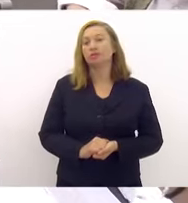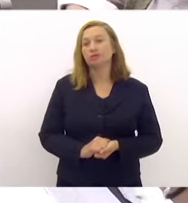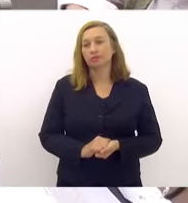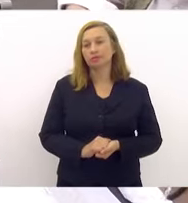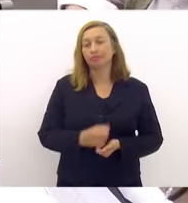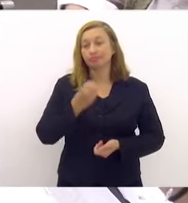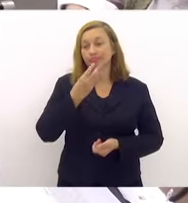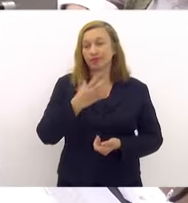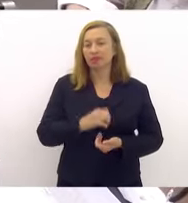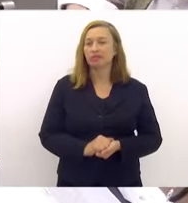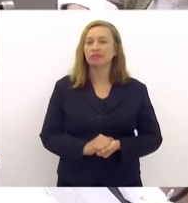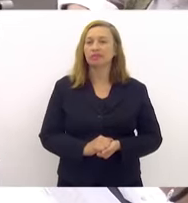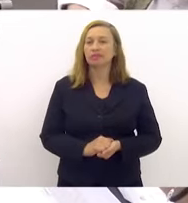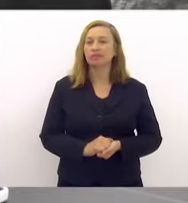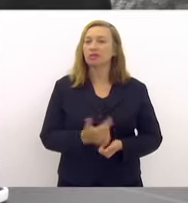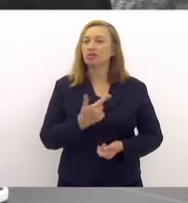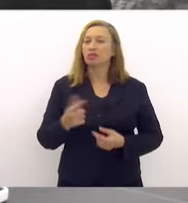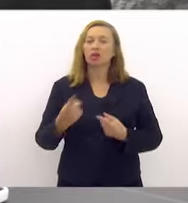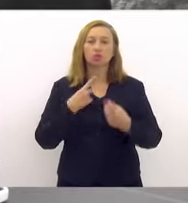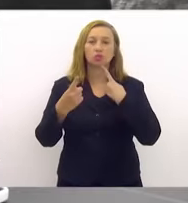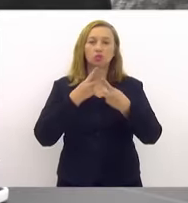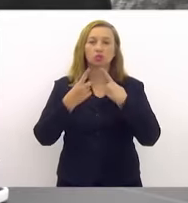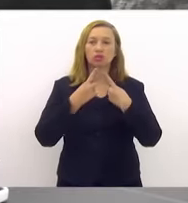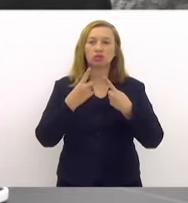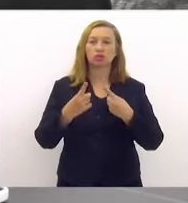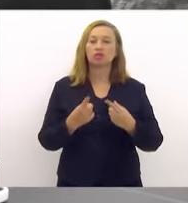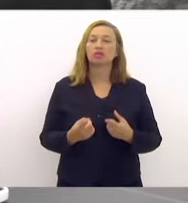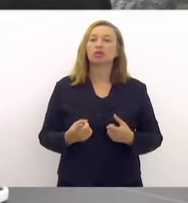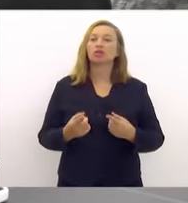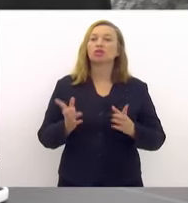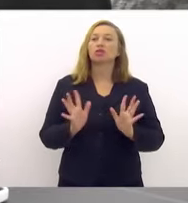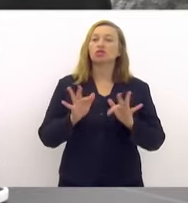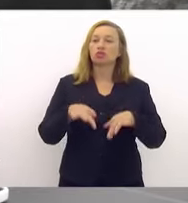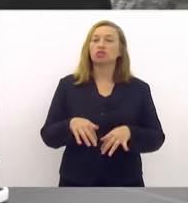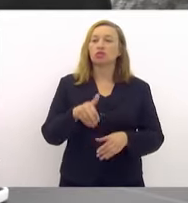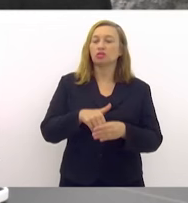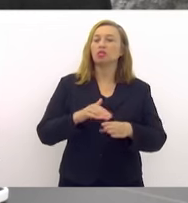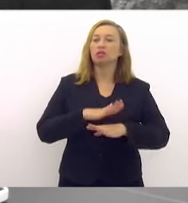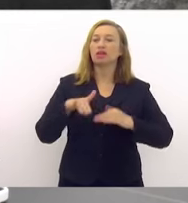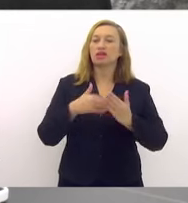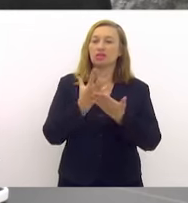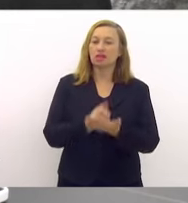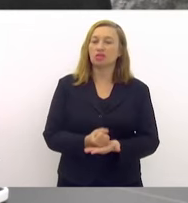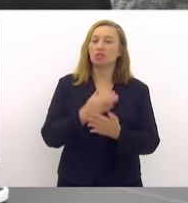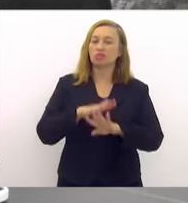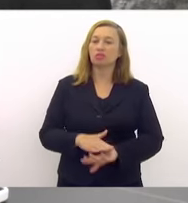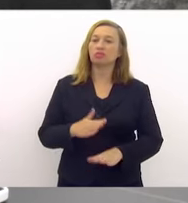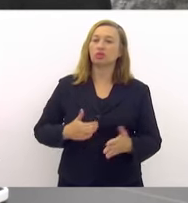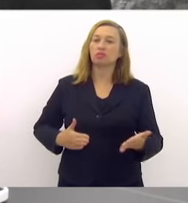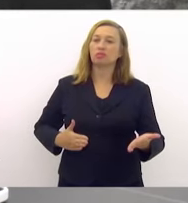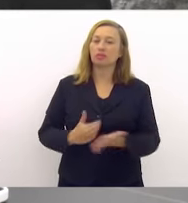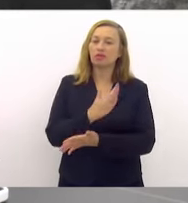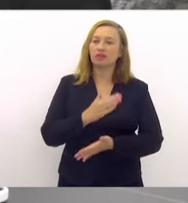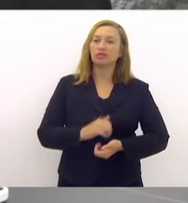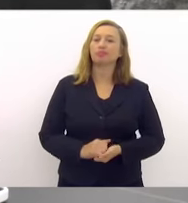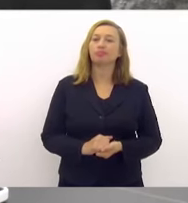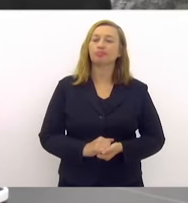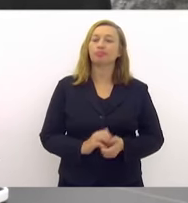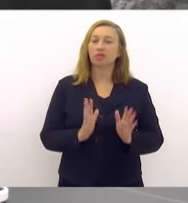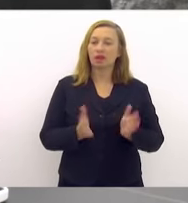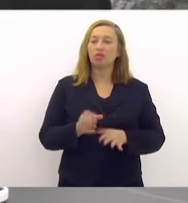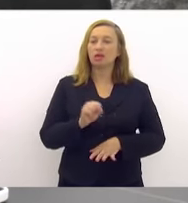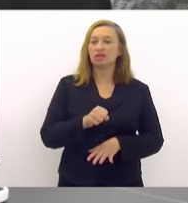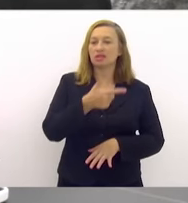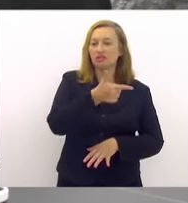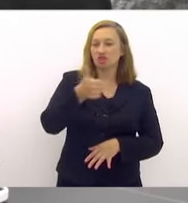Bem, não havendo quem queira discutir, encerrada a discussão, em votação, os senhores que aprovam, permaneçam como estão, aprovado. Agora sim, o